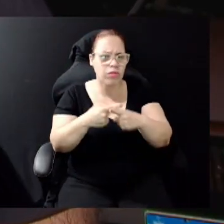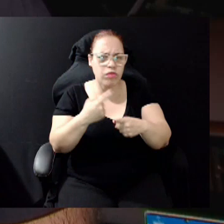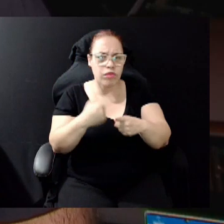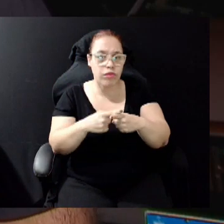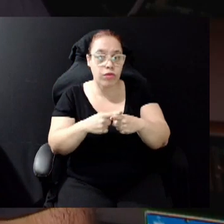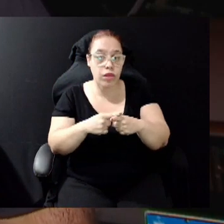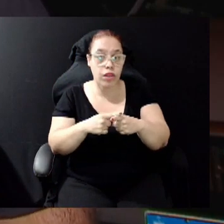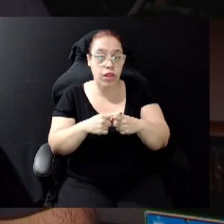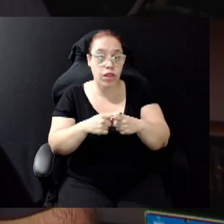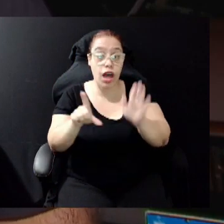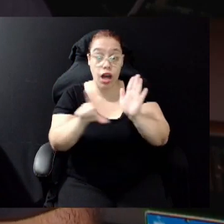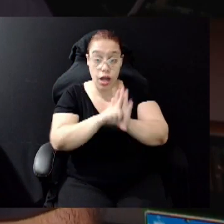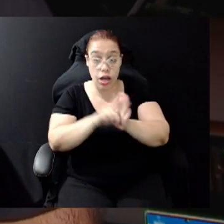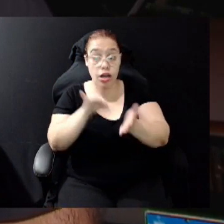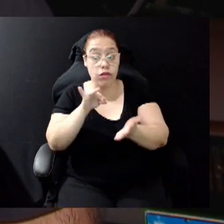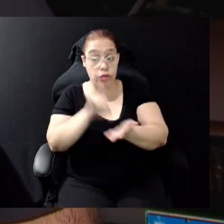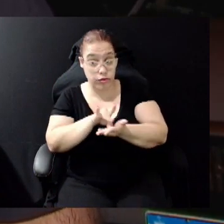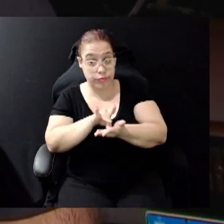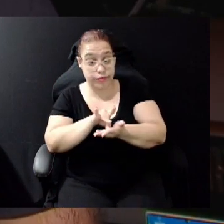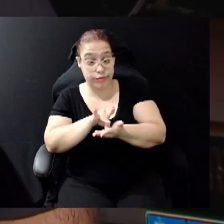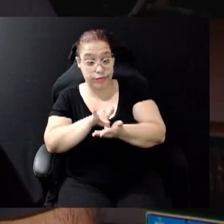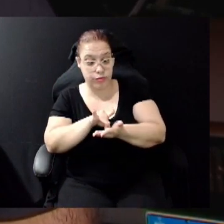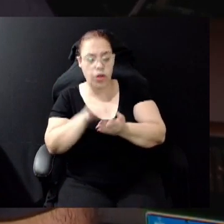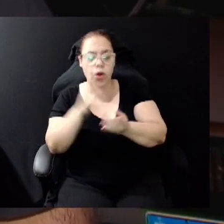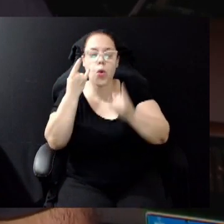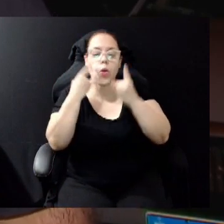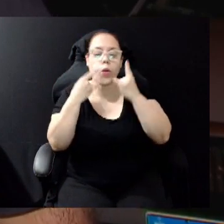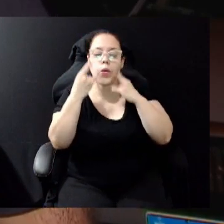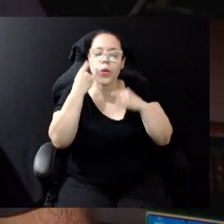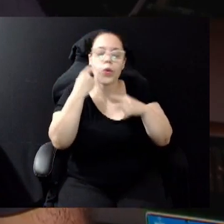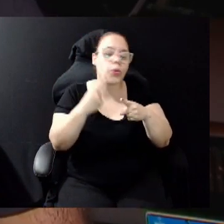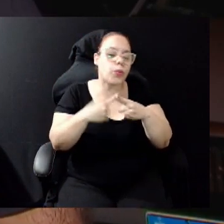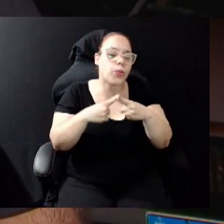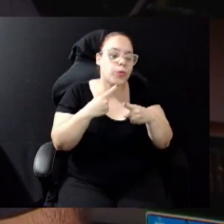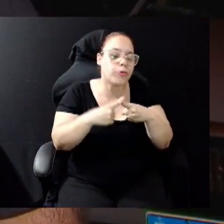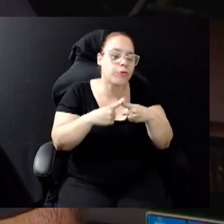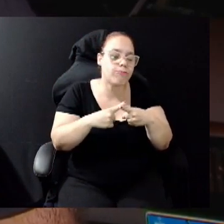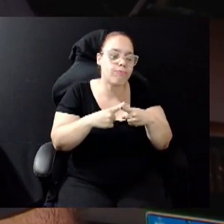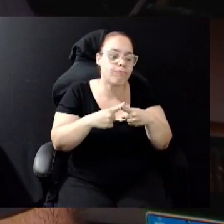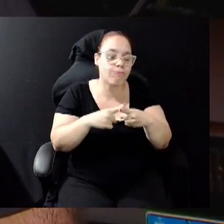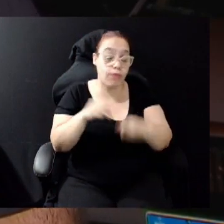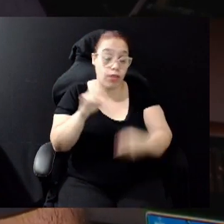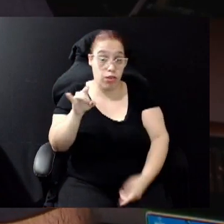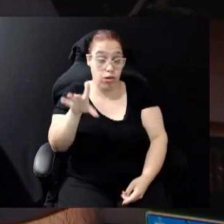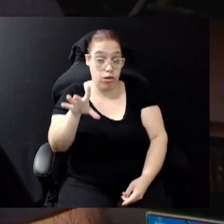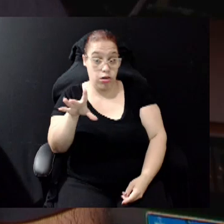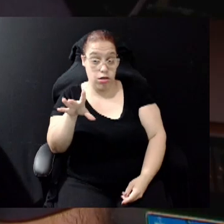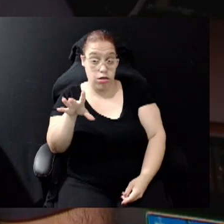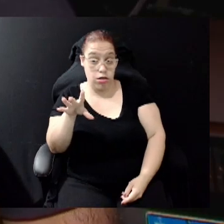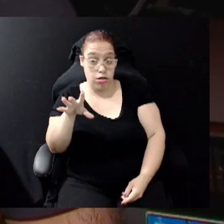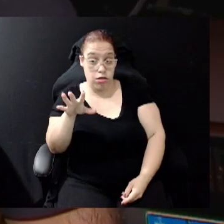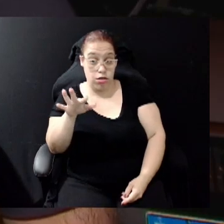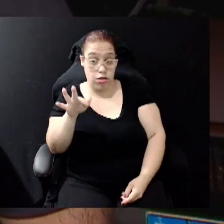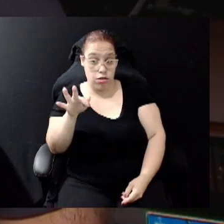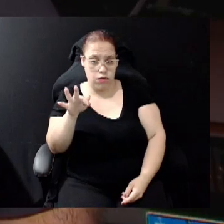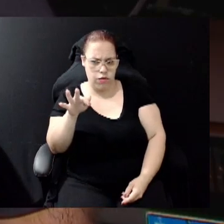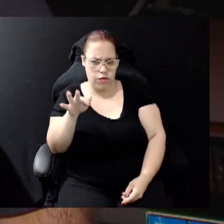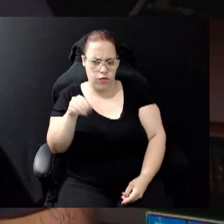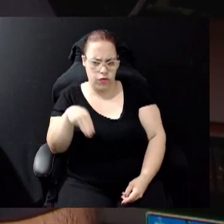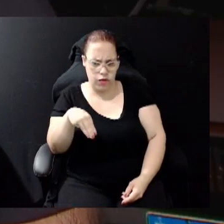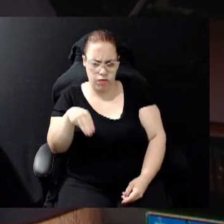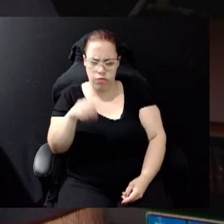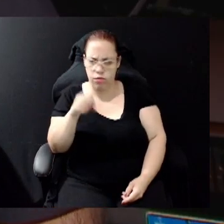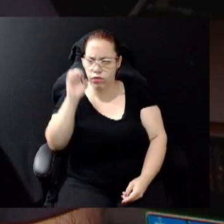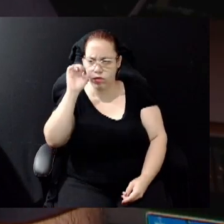na verdade, ela é muito interessante, porque ela não é apenas uma efeméride, ela